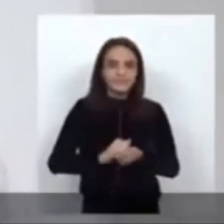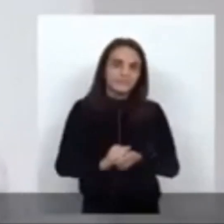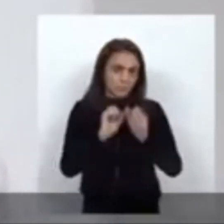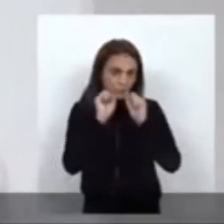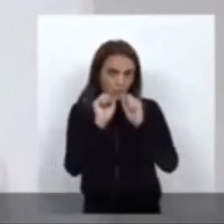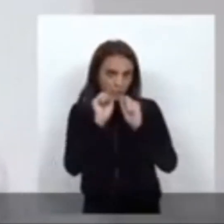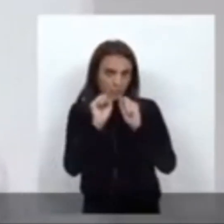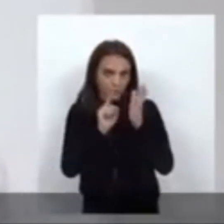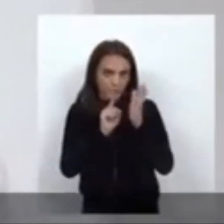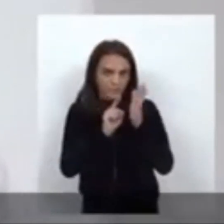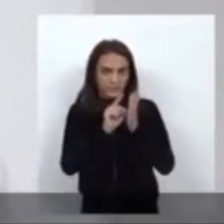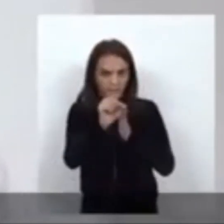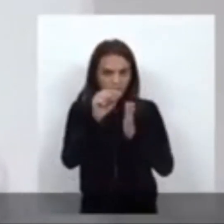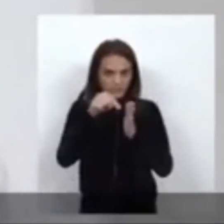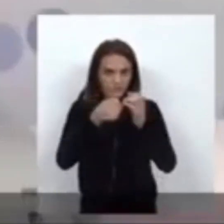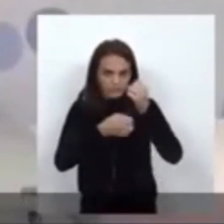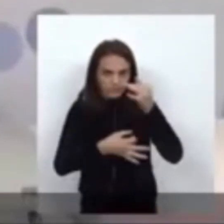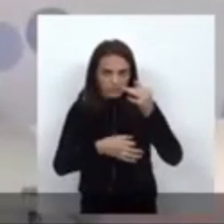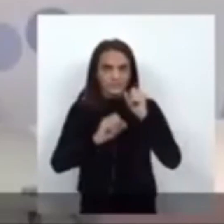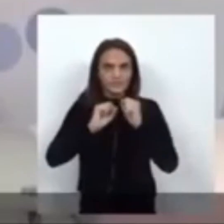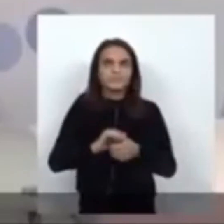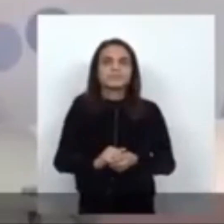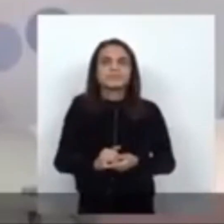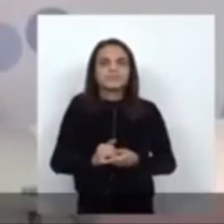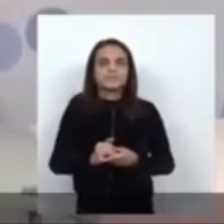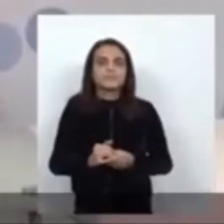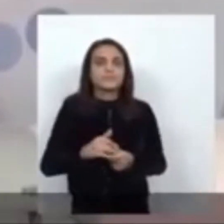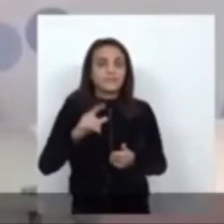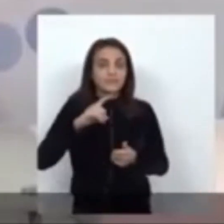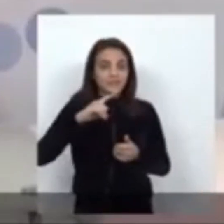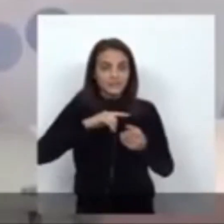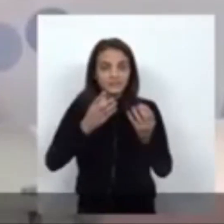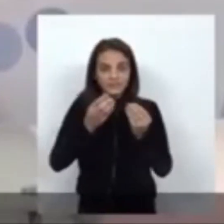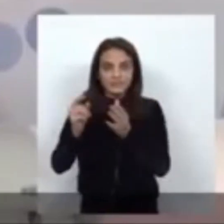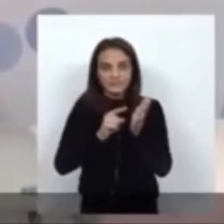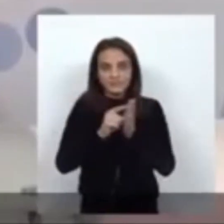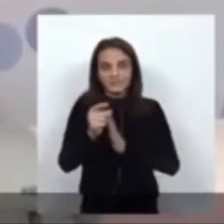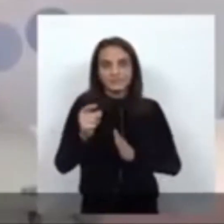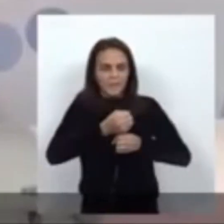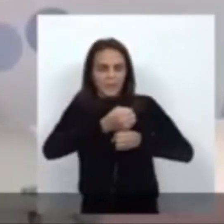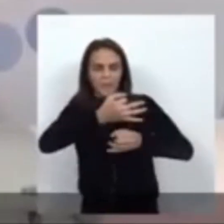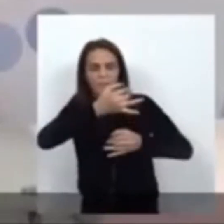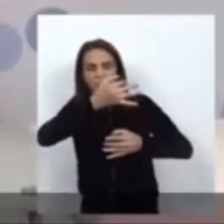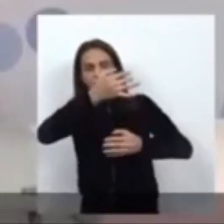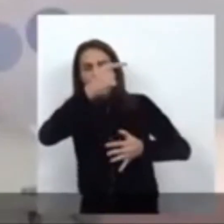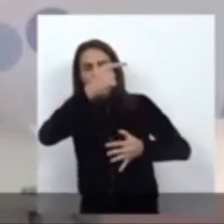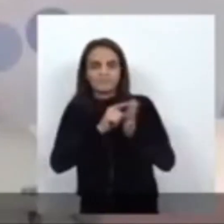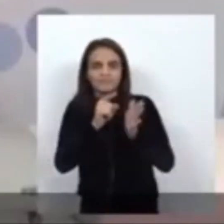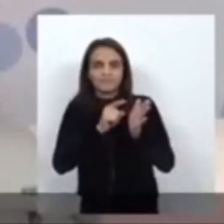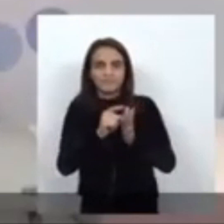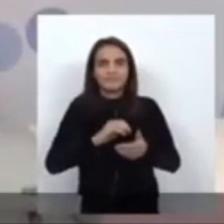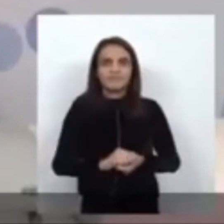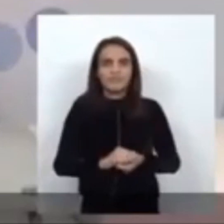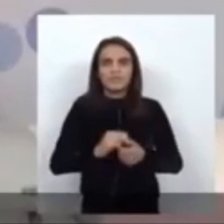Posso fazer uma pergunta aqui? Claro. Que tem bastante pergunta, mas um monte de pergunta aqui sobre